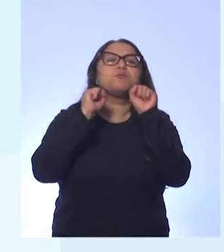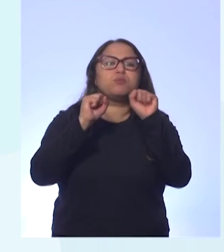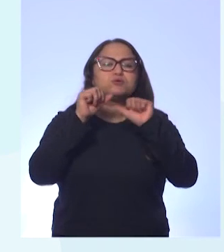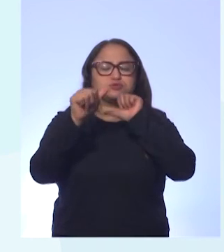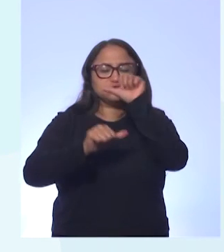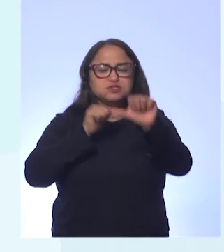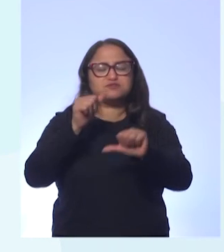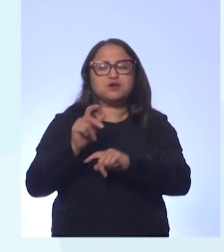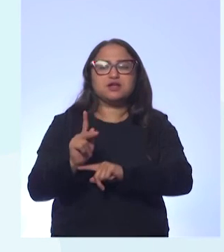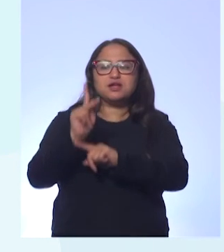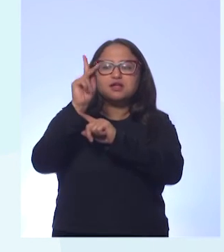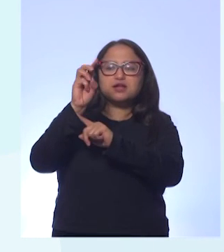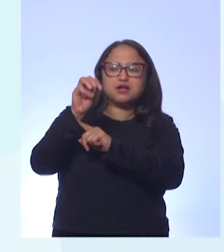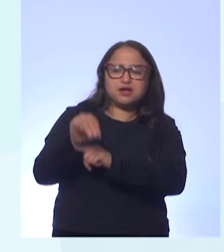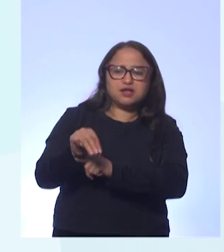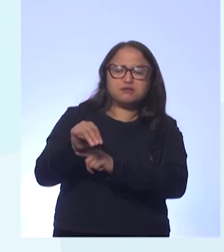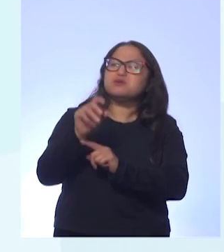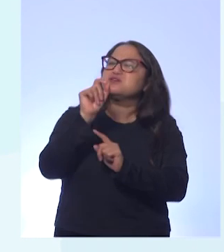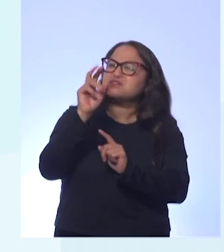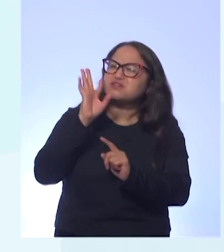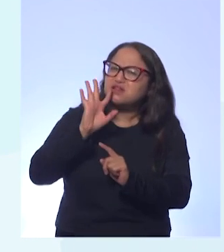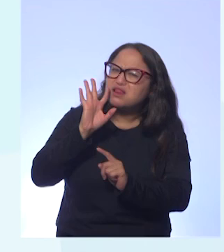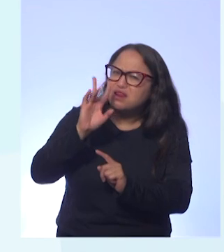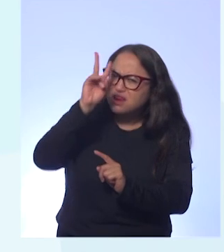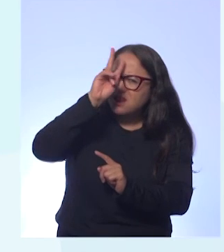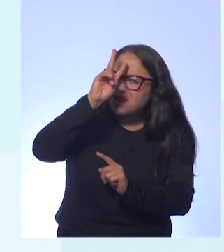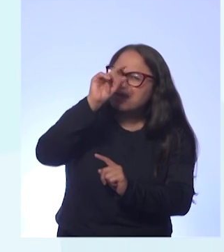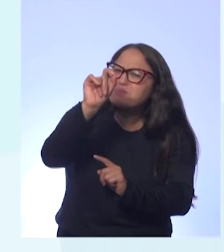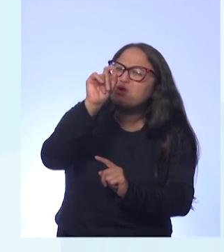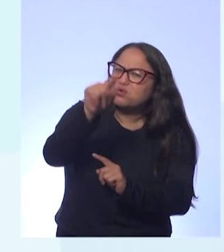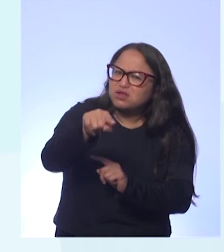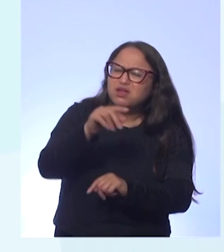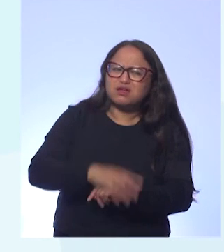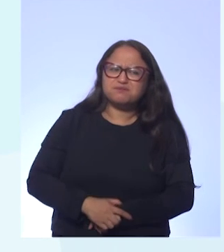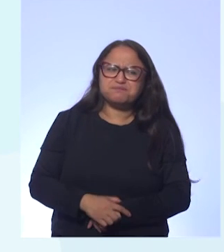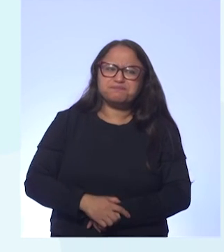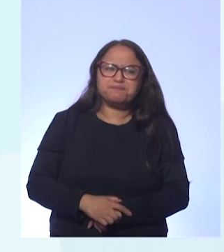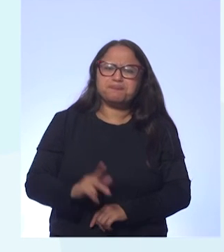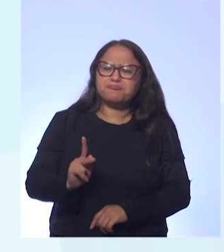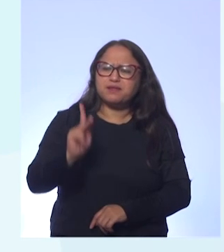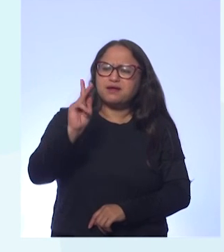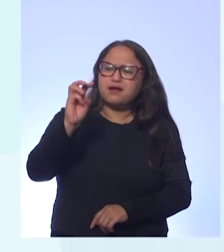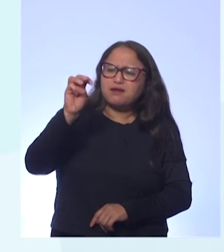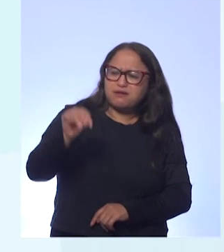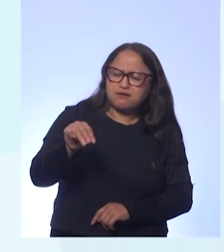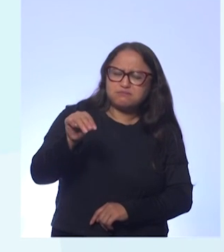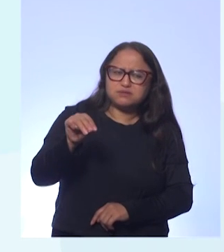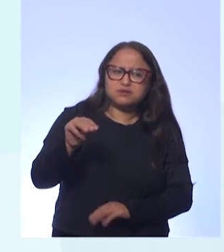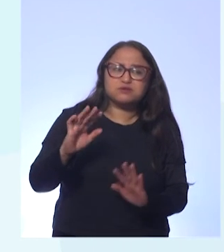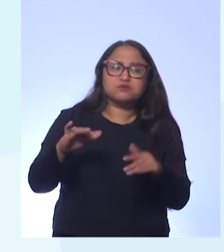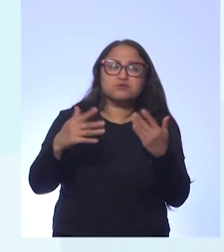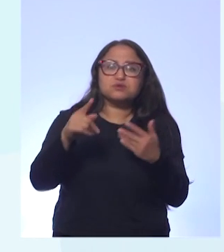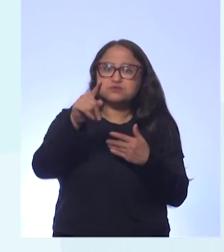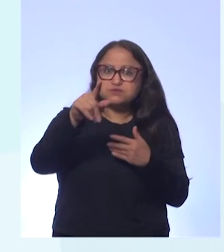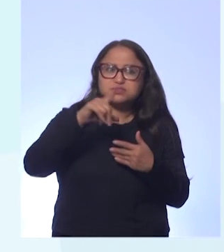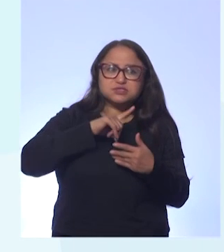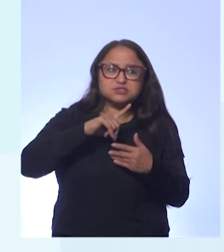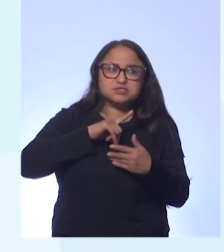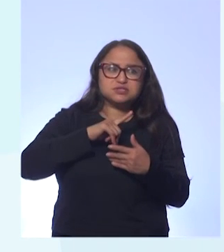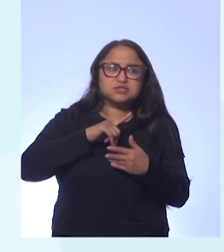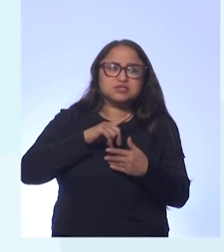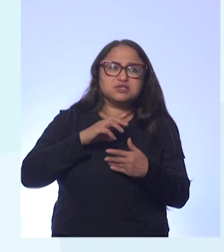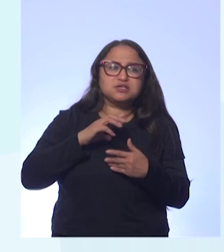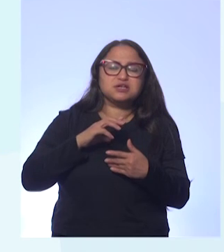em quilômetro. Vocês lembram o que é quilômetro? Quando vocês tiverem na vida de vocês a palavra